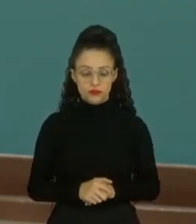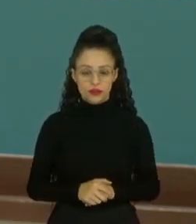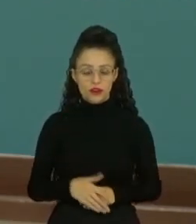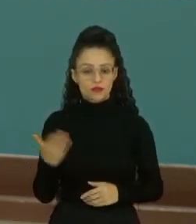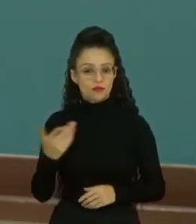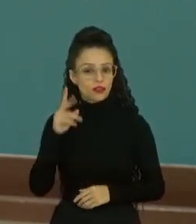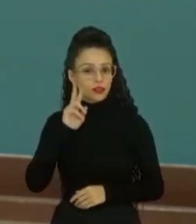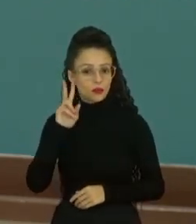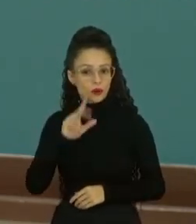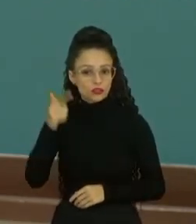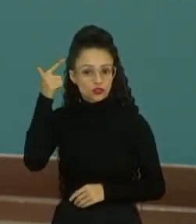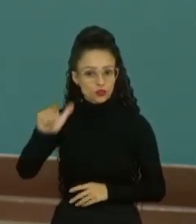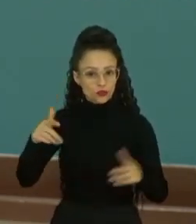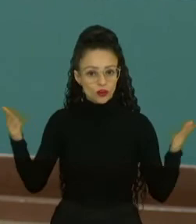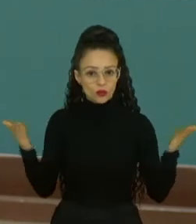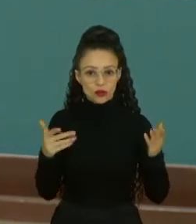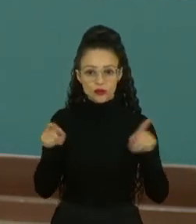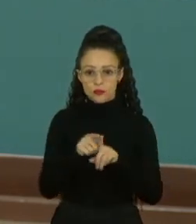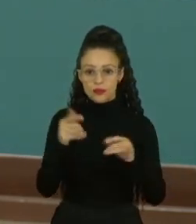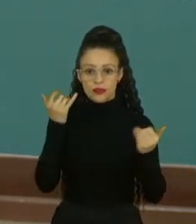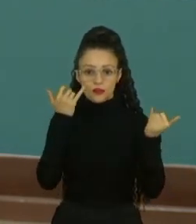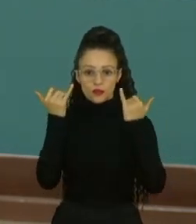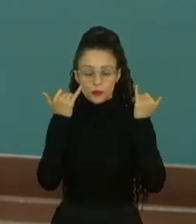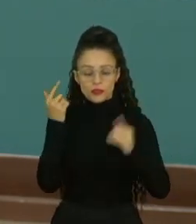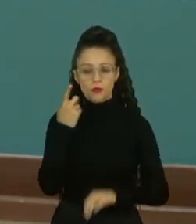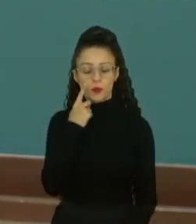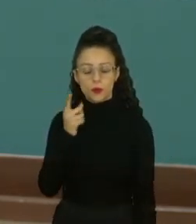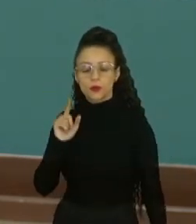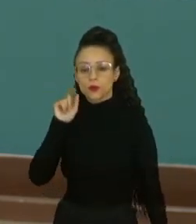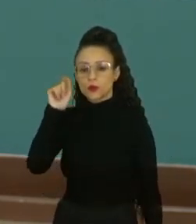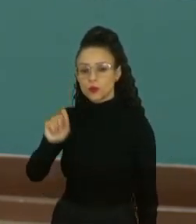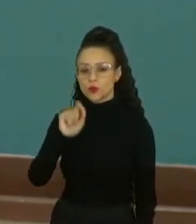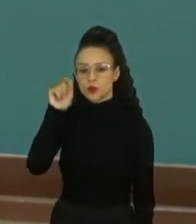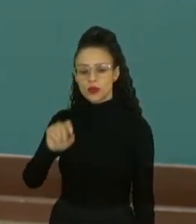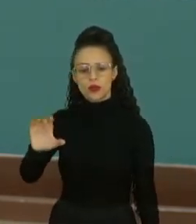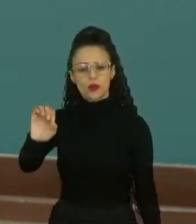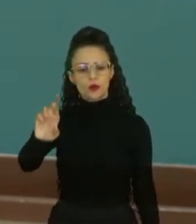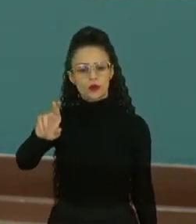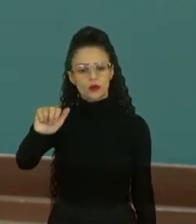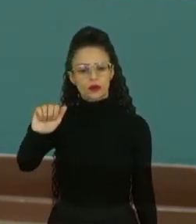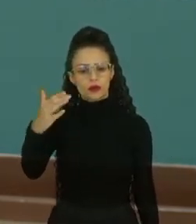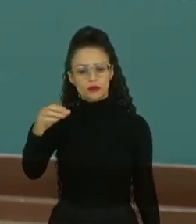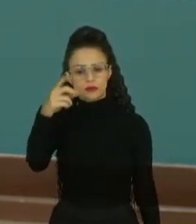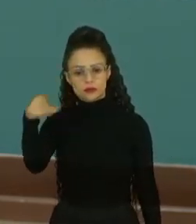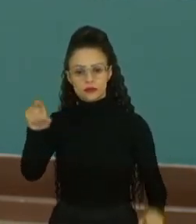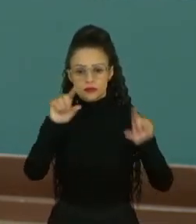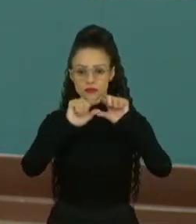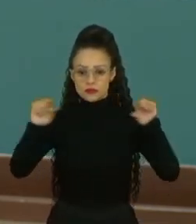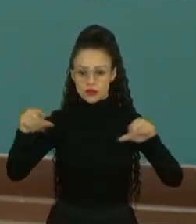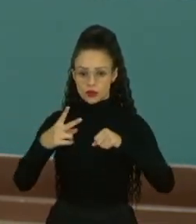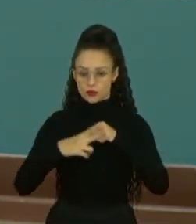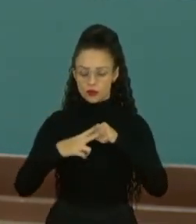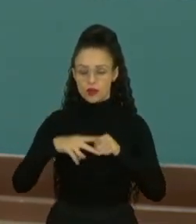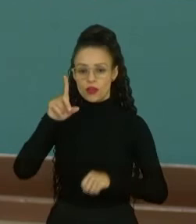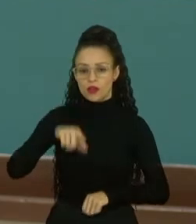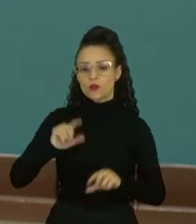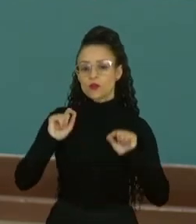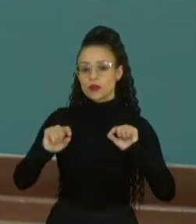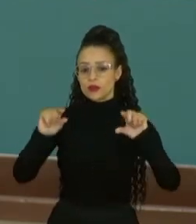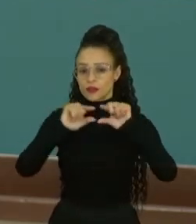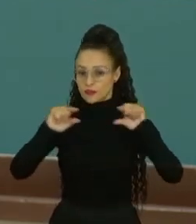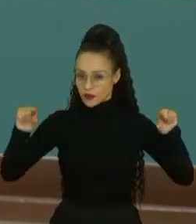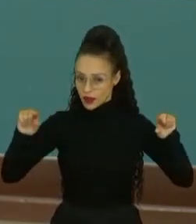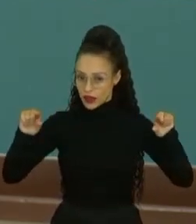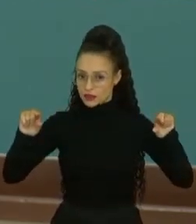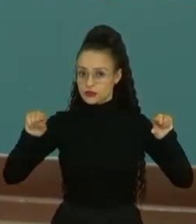Vamos relembrar um pouquinho também algumas informações, né? O que é oração, né? Oração, primeiro, é uma frase